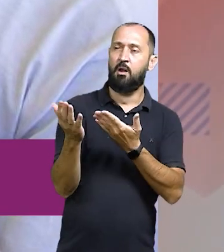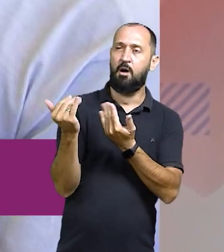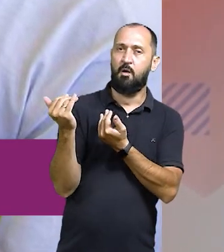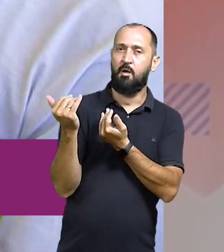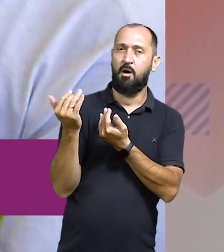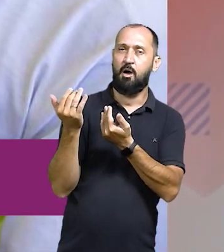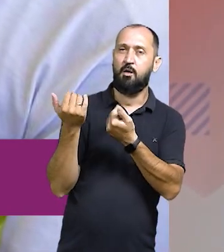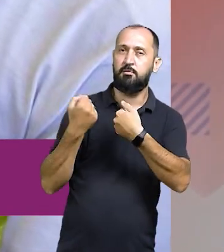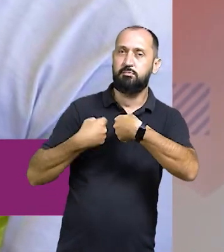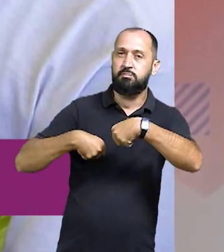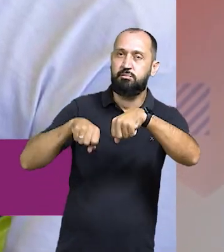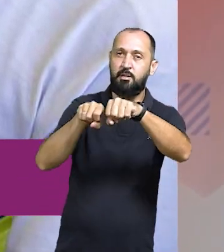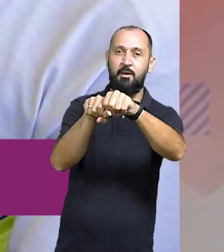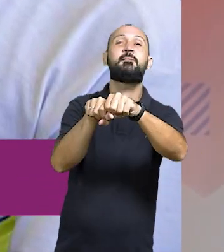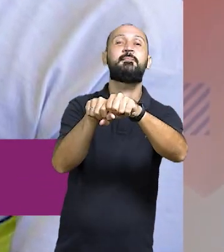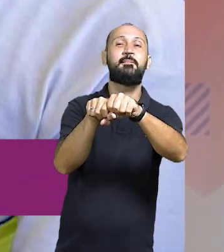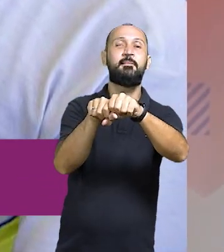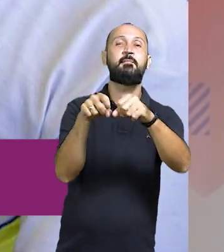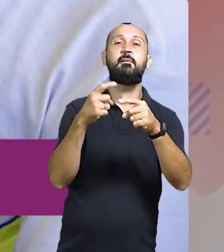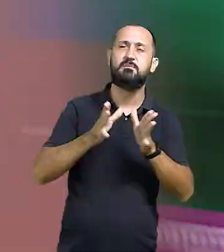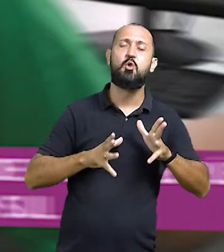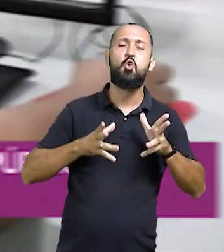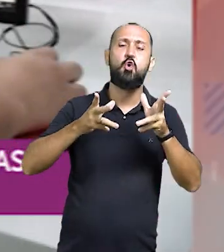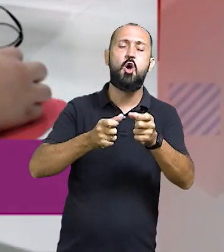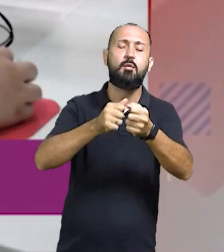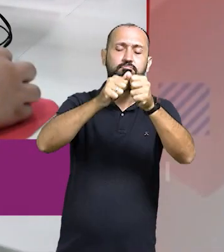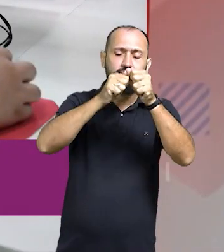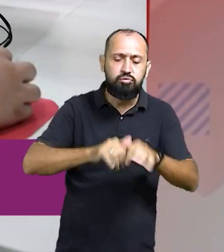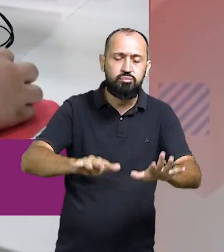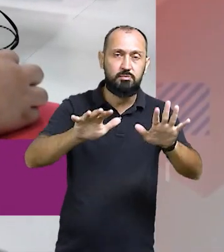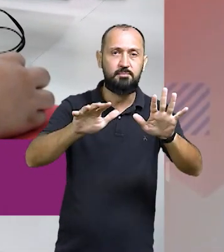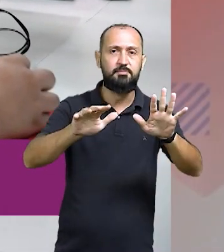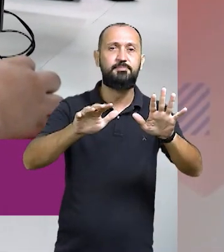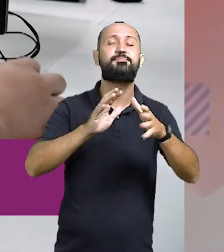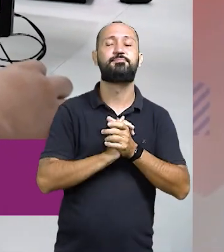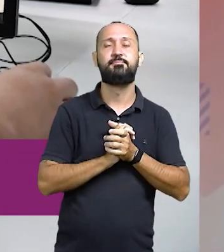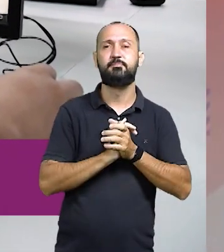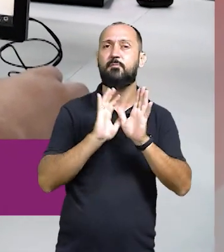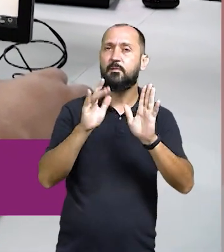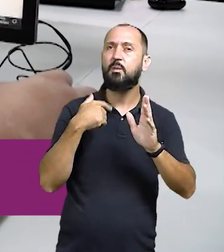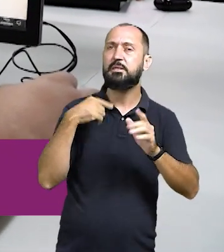gente trabalhar através dessas redes. Bom,